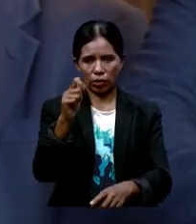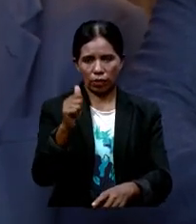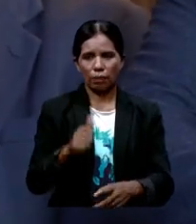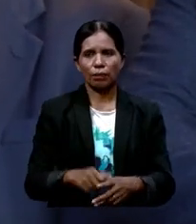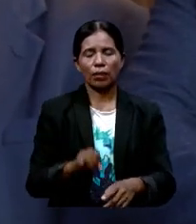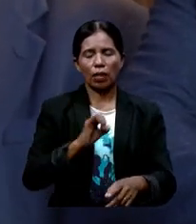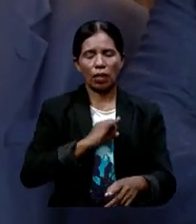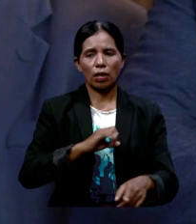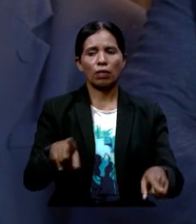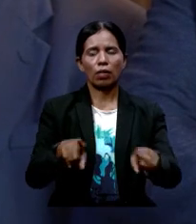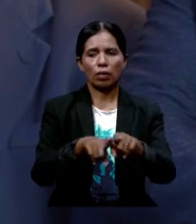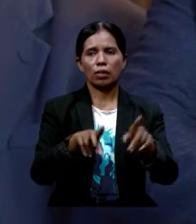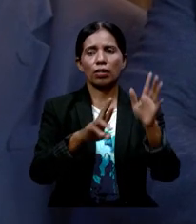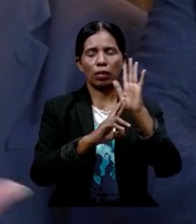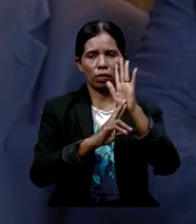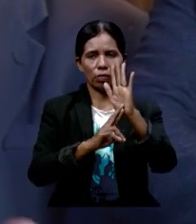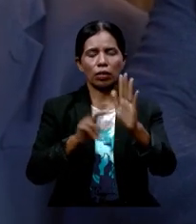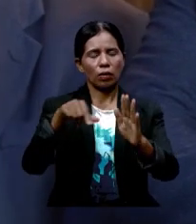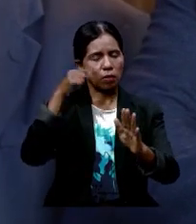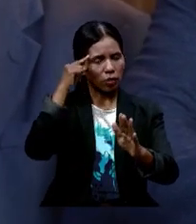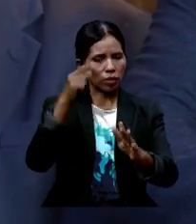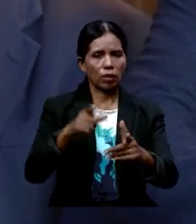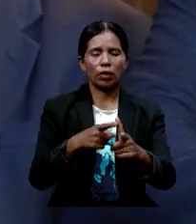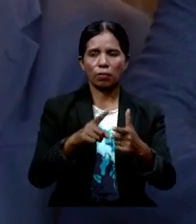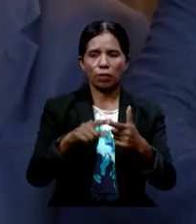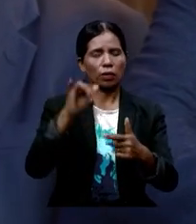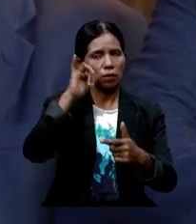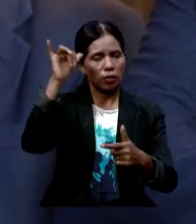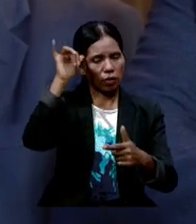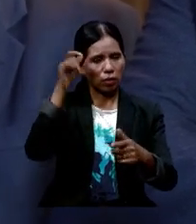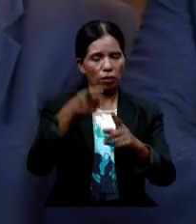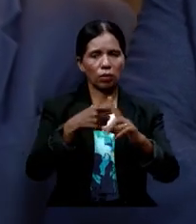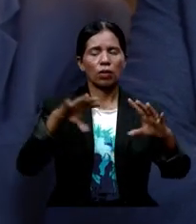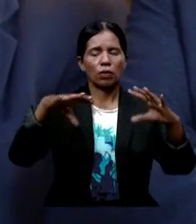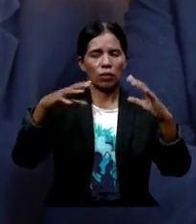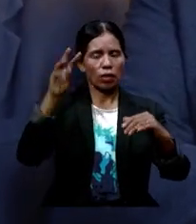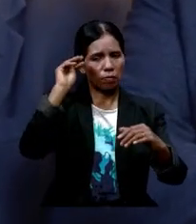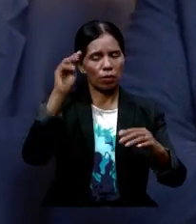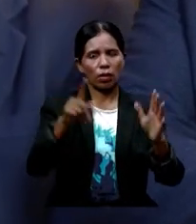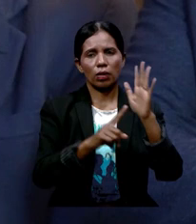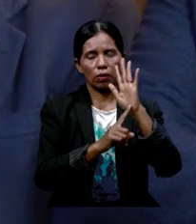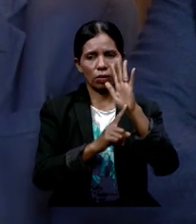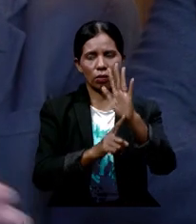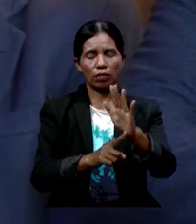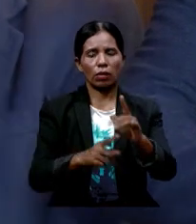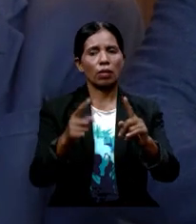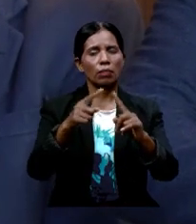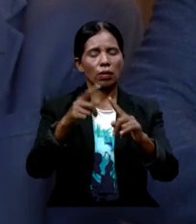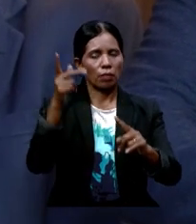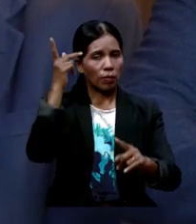avança representa governo depois de Horsec liu se conselho ministro relata a sua excelência primeiro ministro